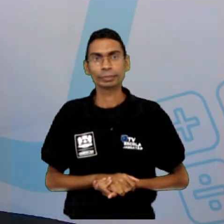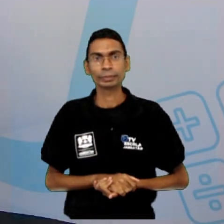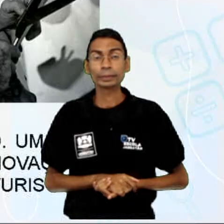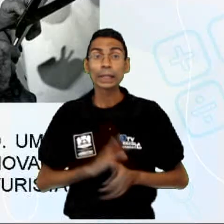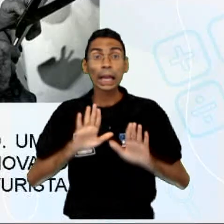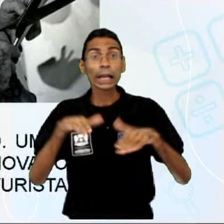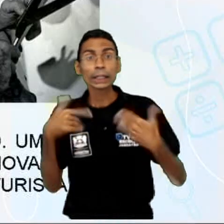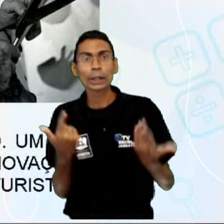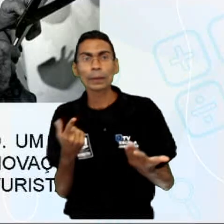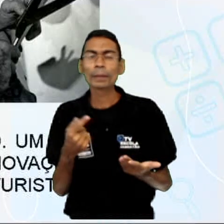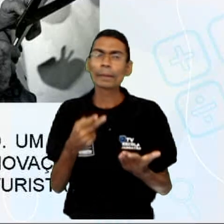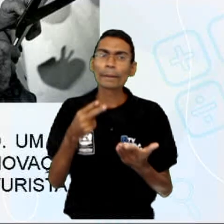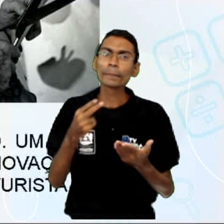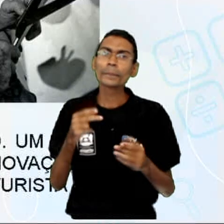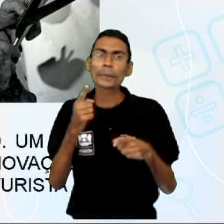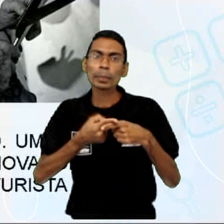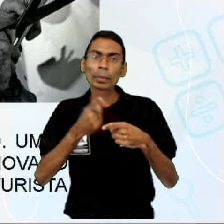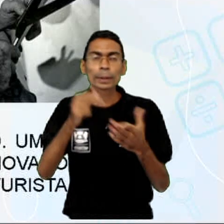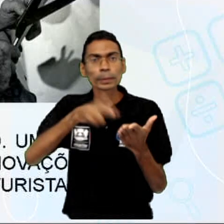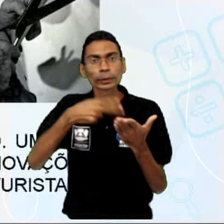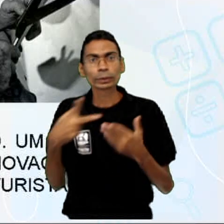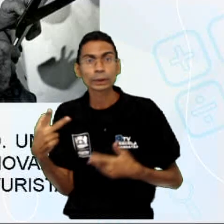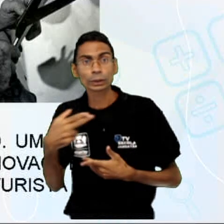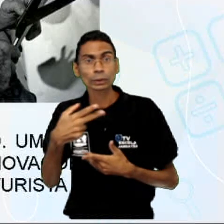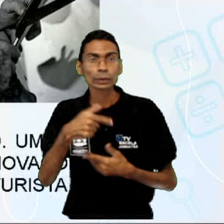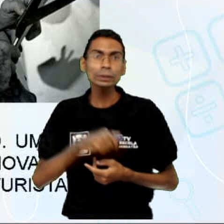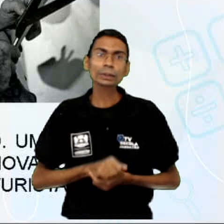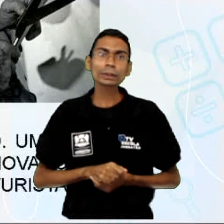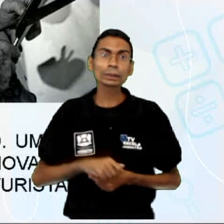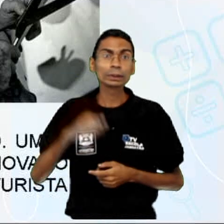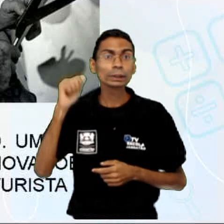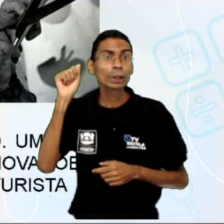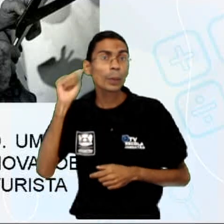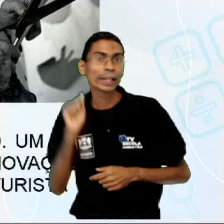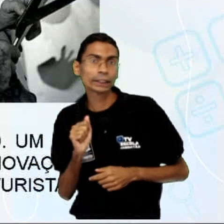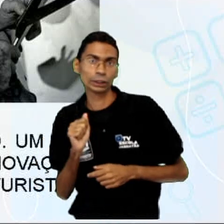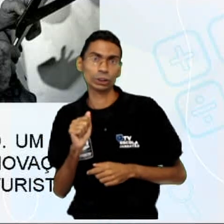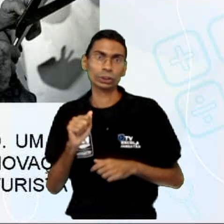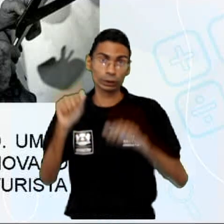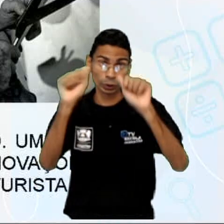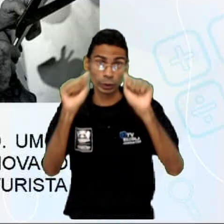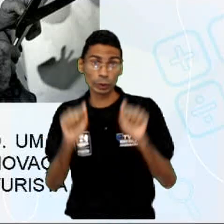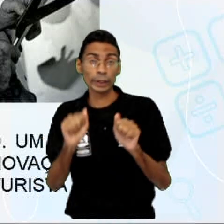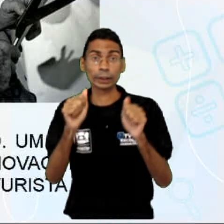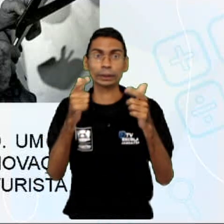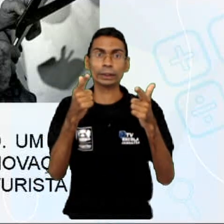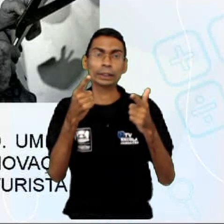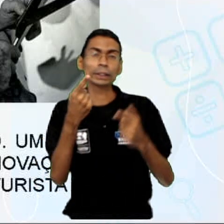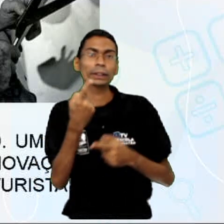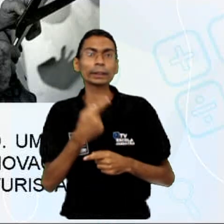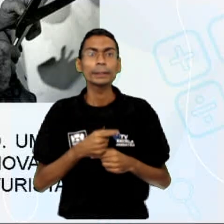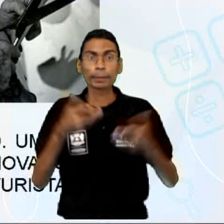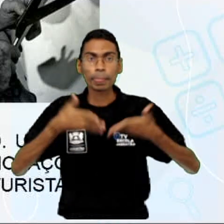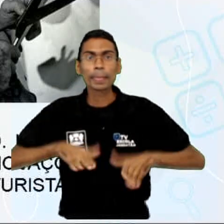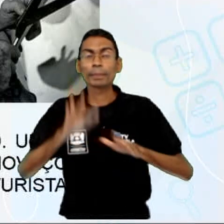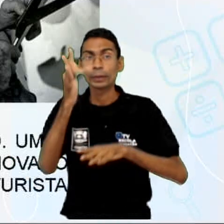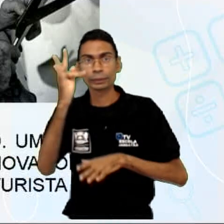Então, por que o pintor das tesouras? Então, o artista Henri Matisse, ele nasceu na França